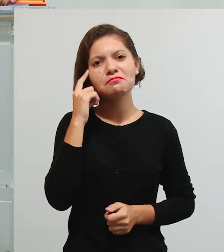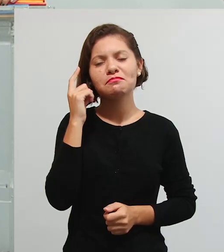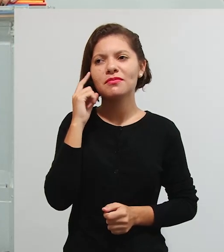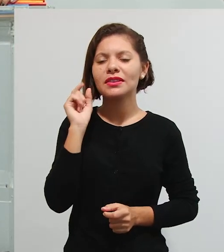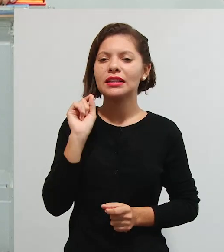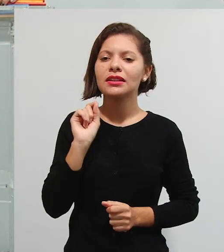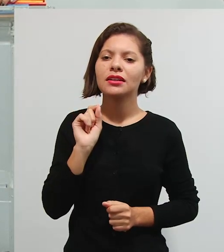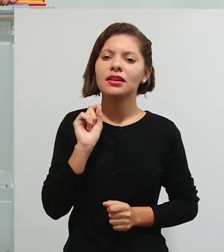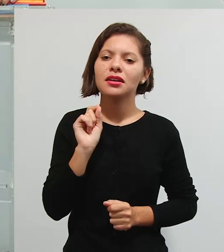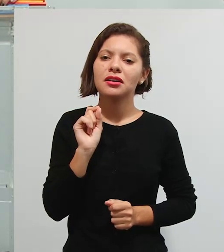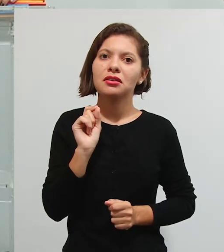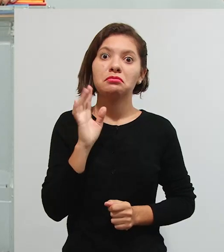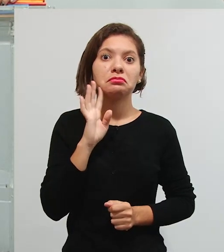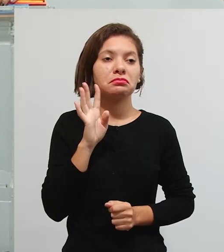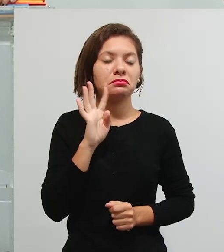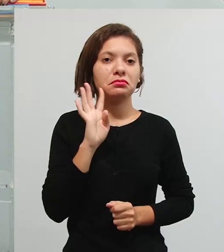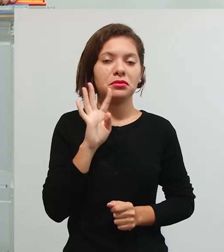salto eu já não sei.